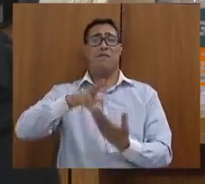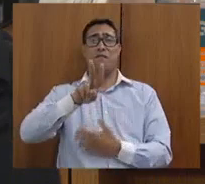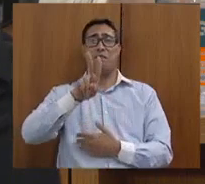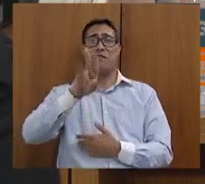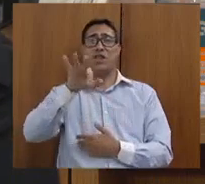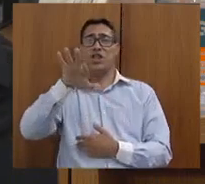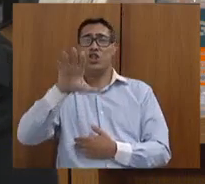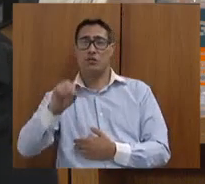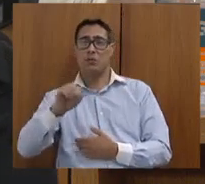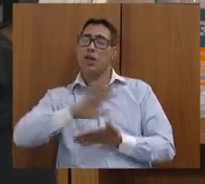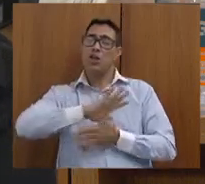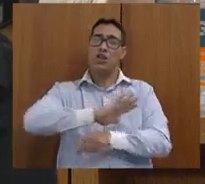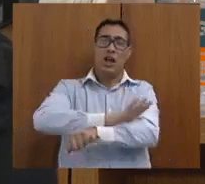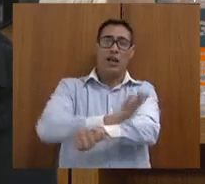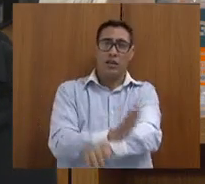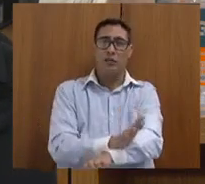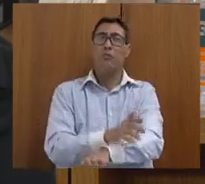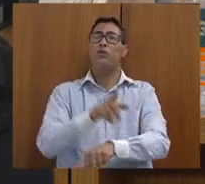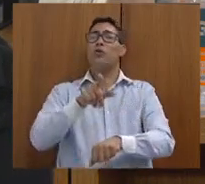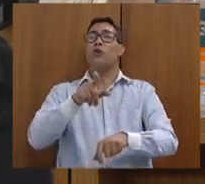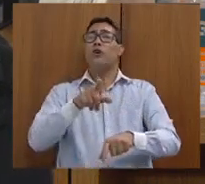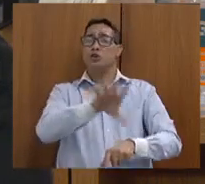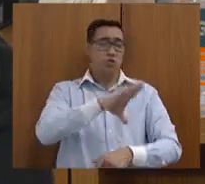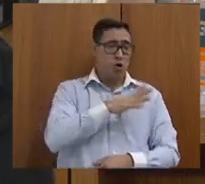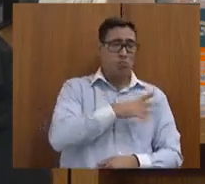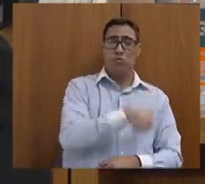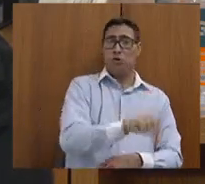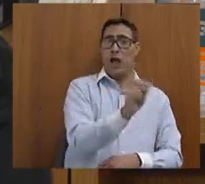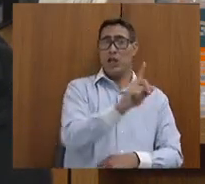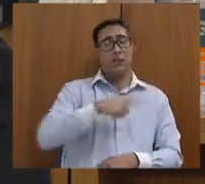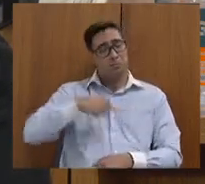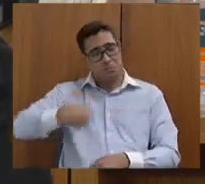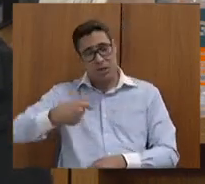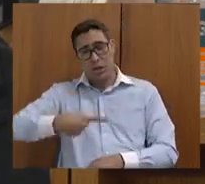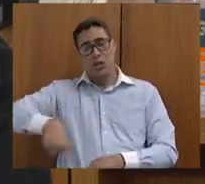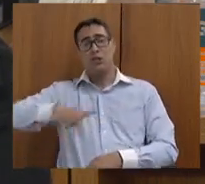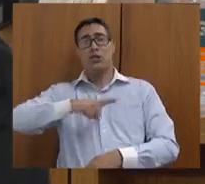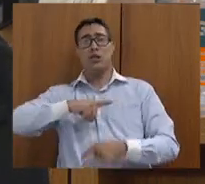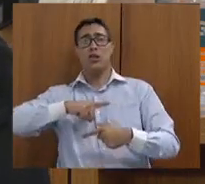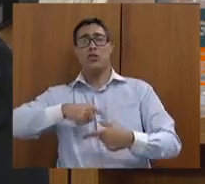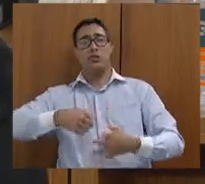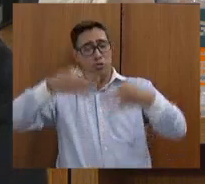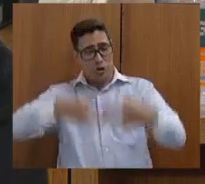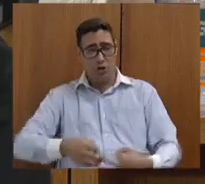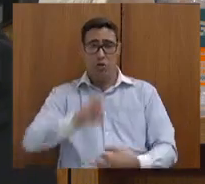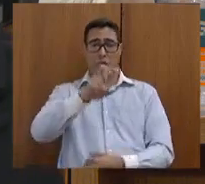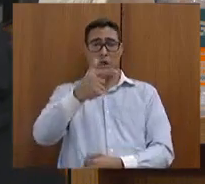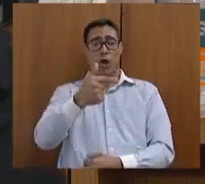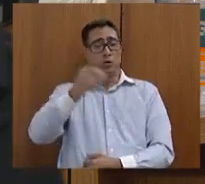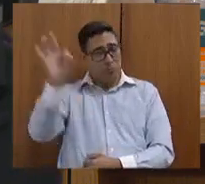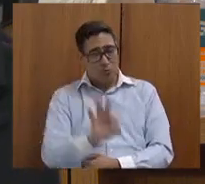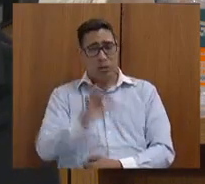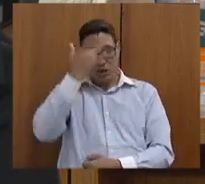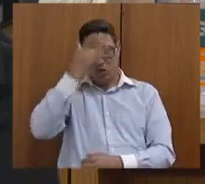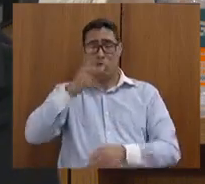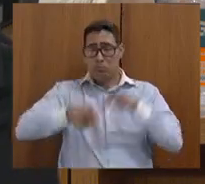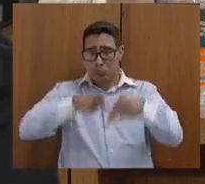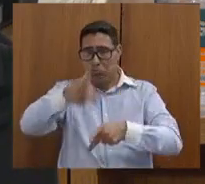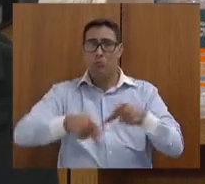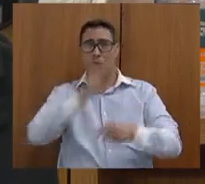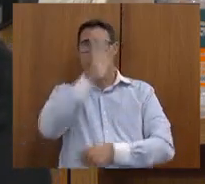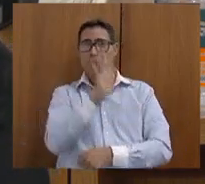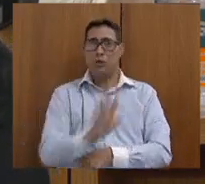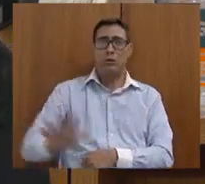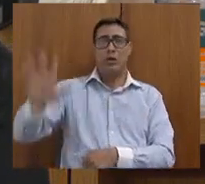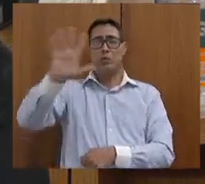precisa de coragem precisa fazer justiça nós somos mais de 52% da população brasileira a gente pode estar aqui na